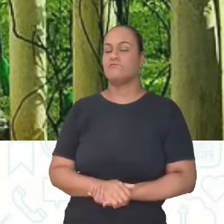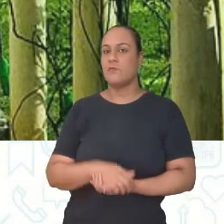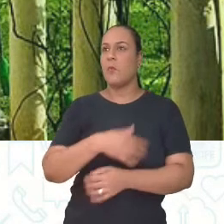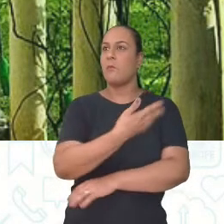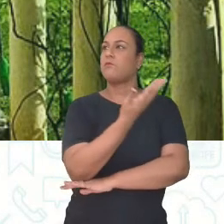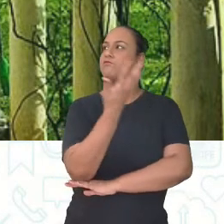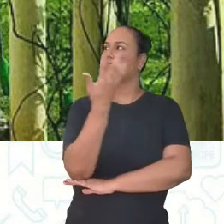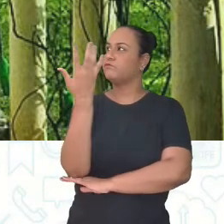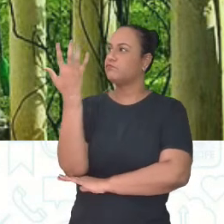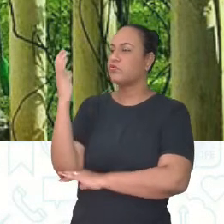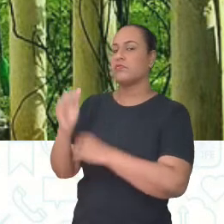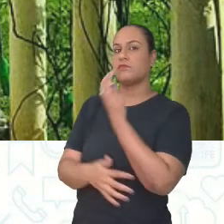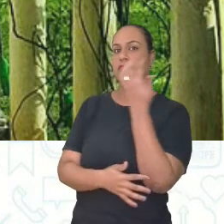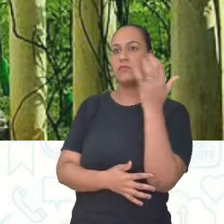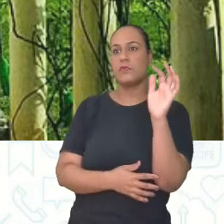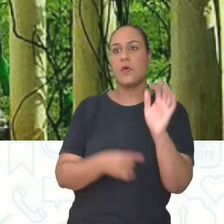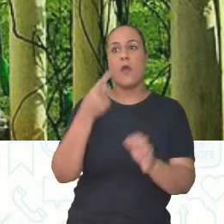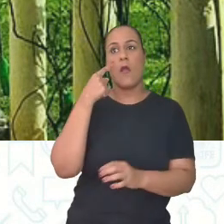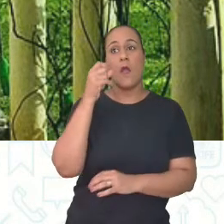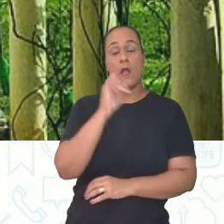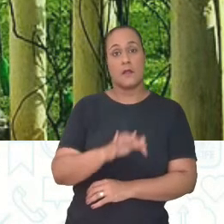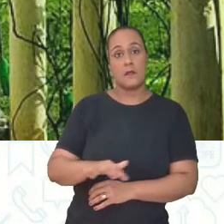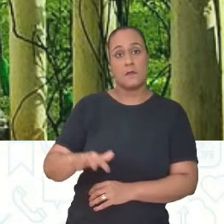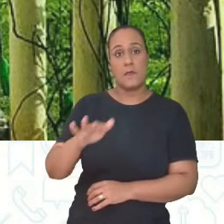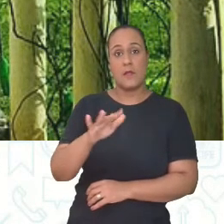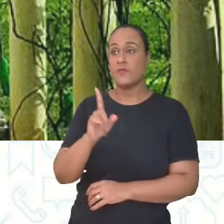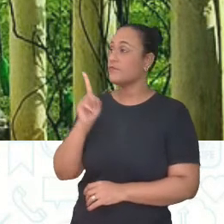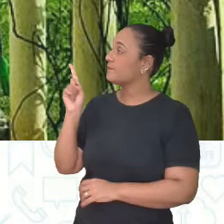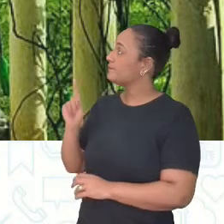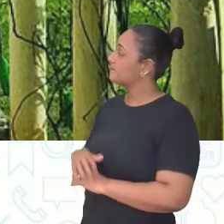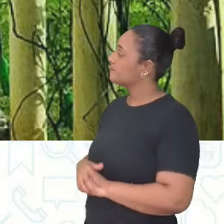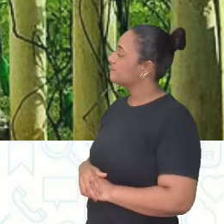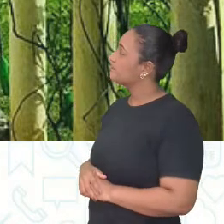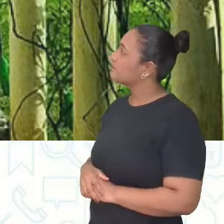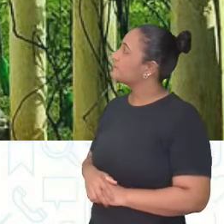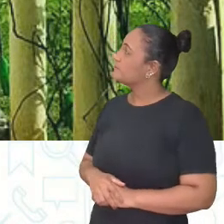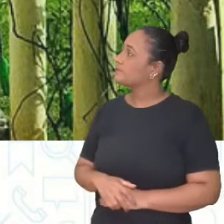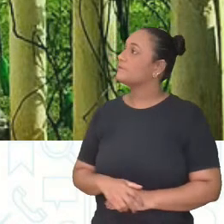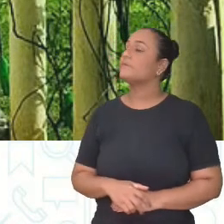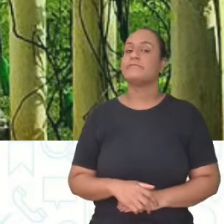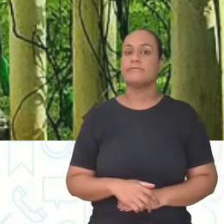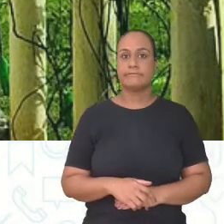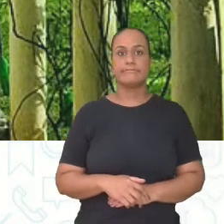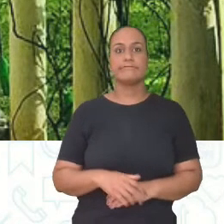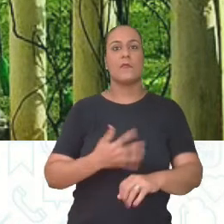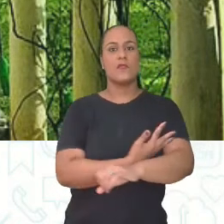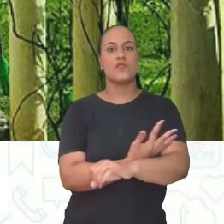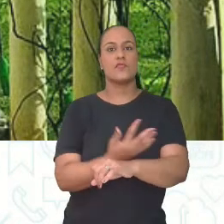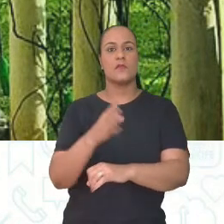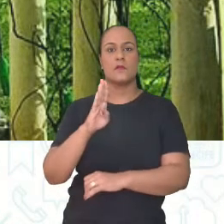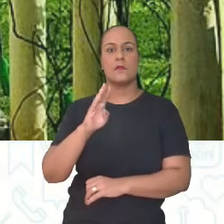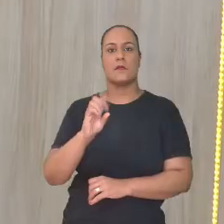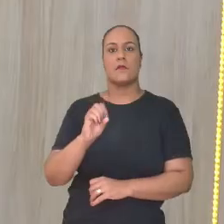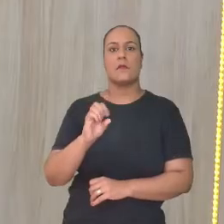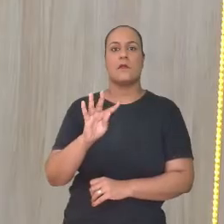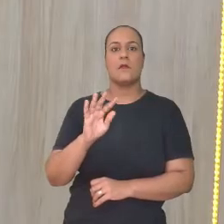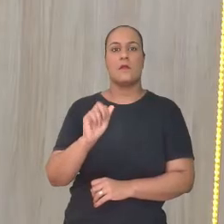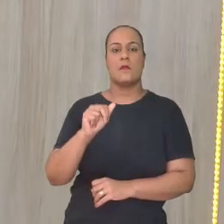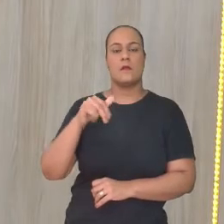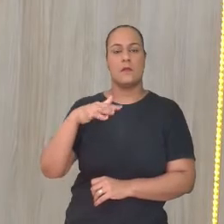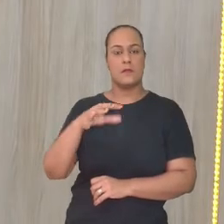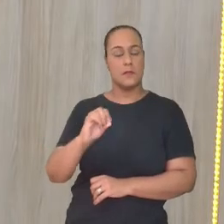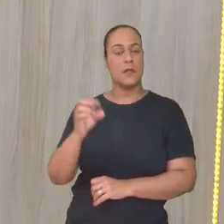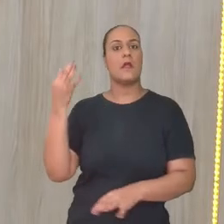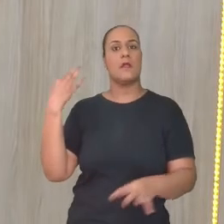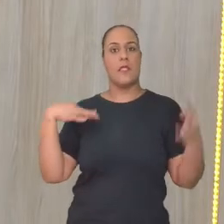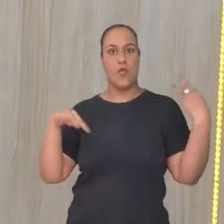arborizado, inclusive aí a imagem que a gente está vendo ao fundo, né? É uma imagem aí do Jardim Botânico, um lugar que é bastante turístico lá